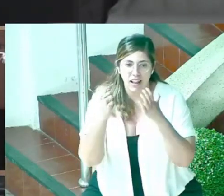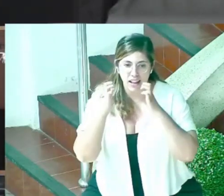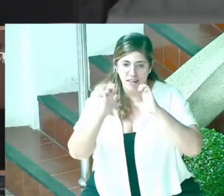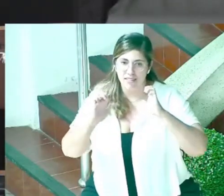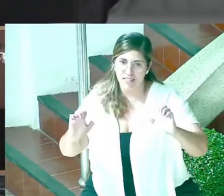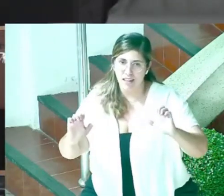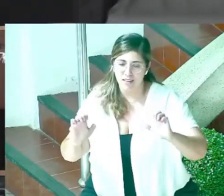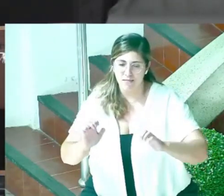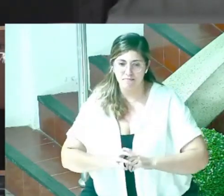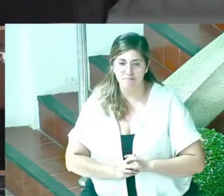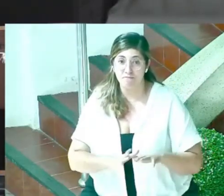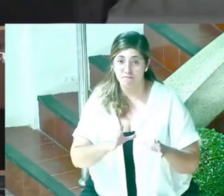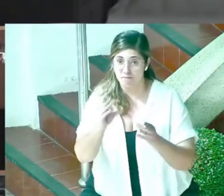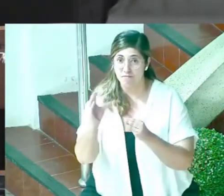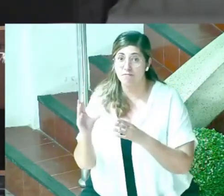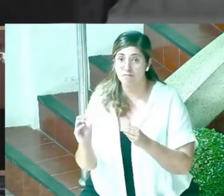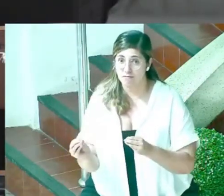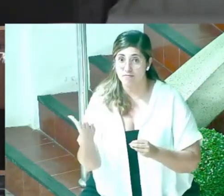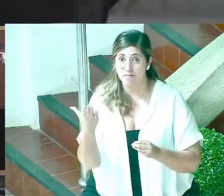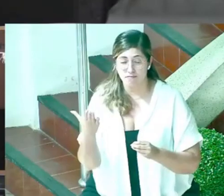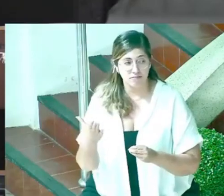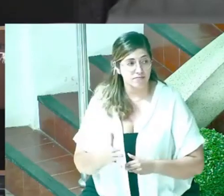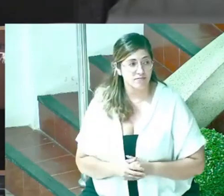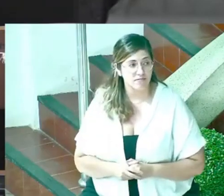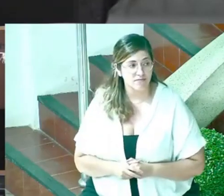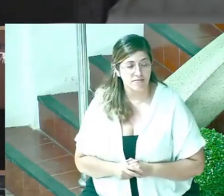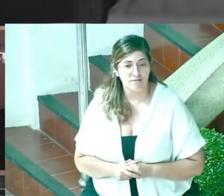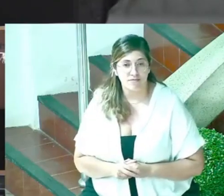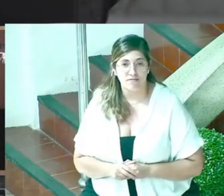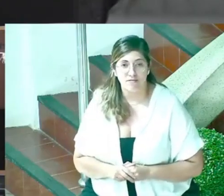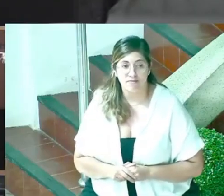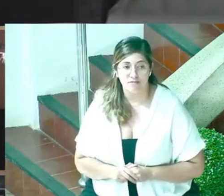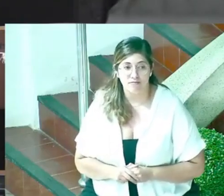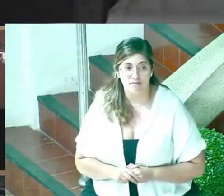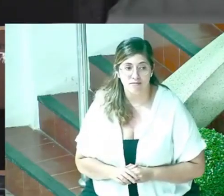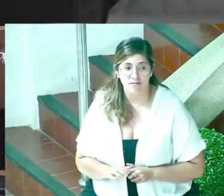tua cara os teus pecados. Não, Ele não faz isso.